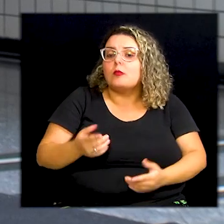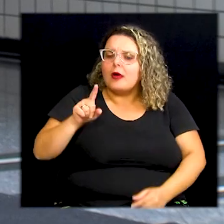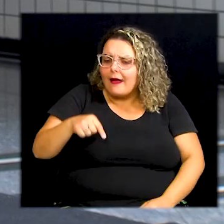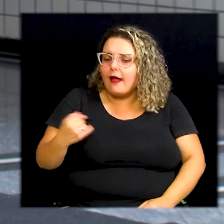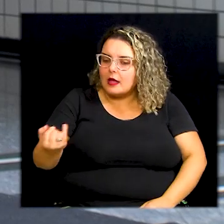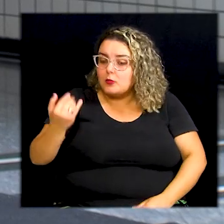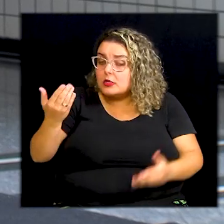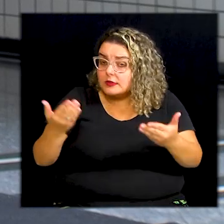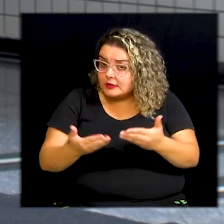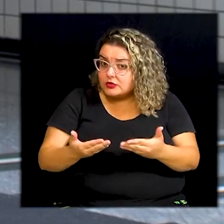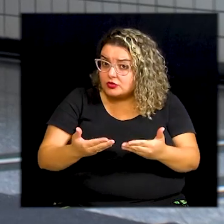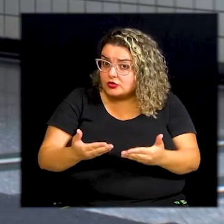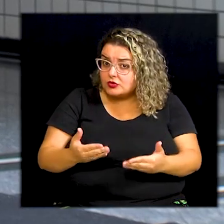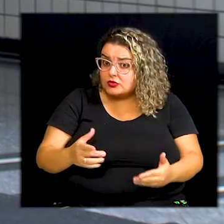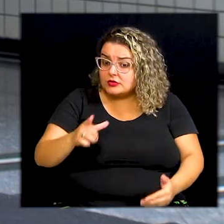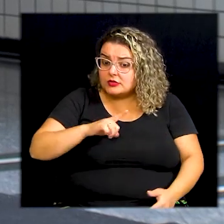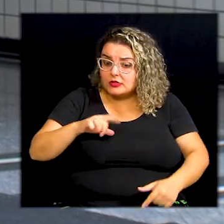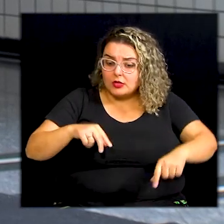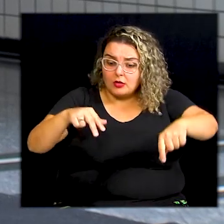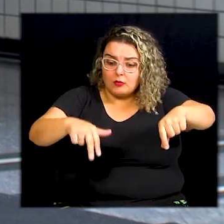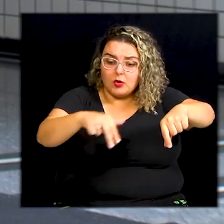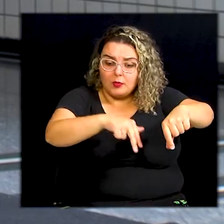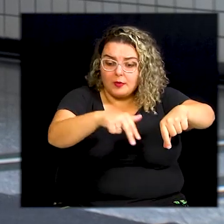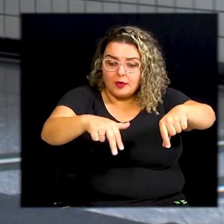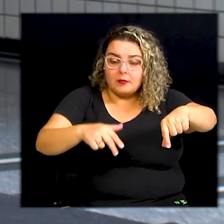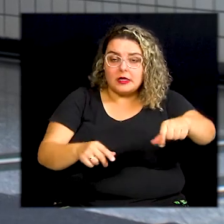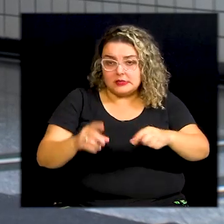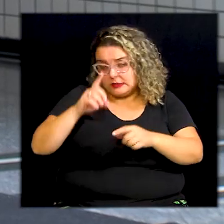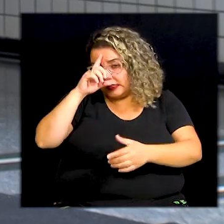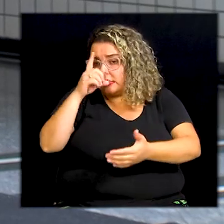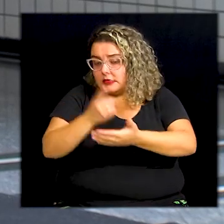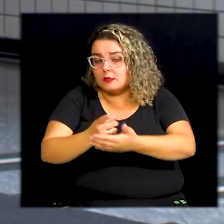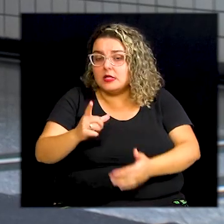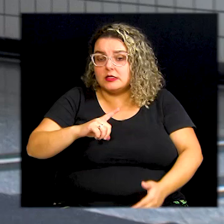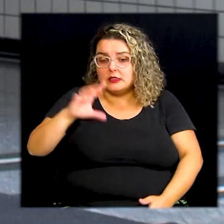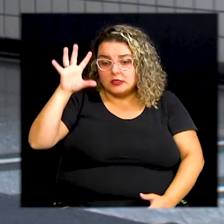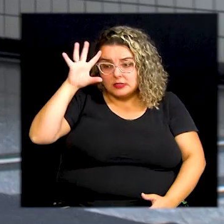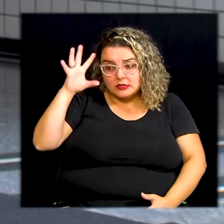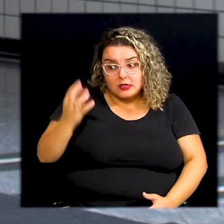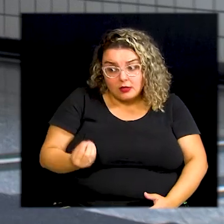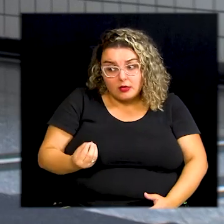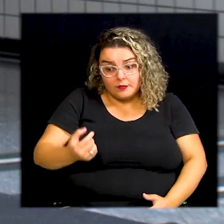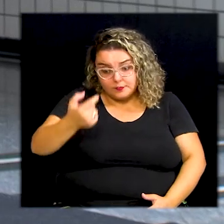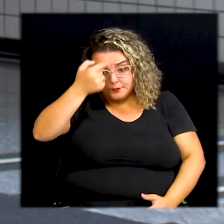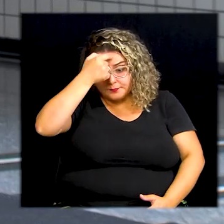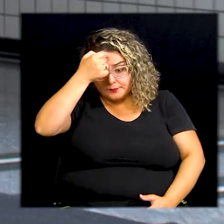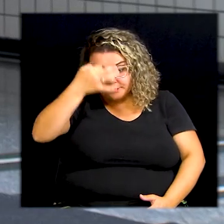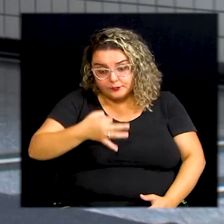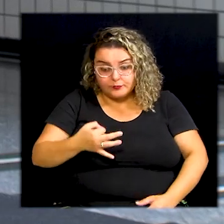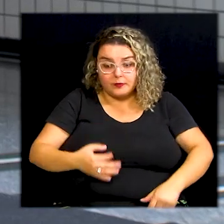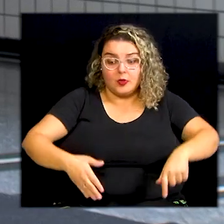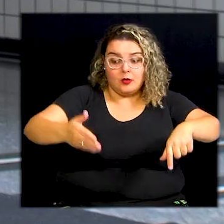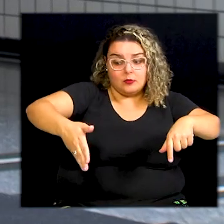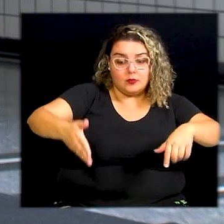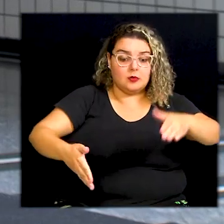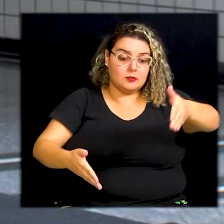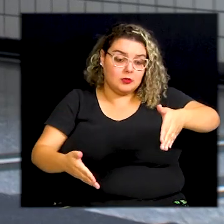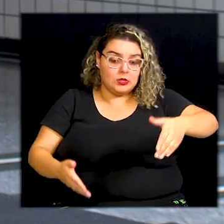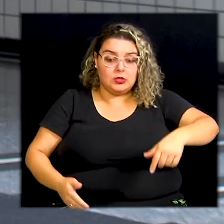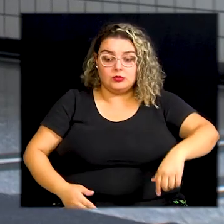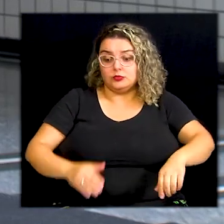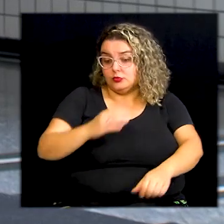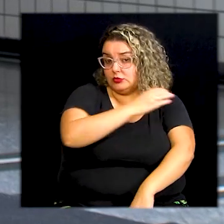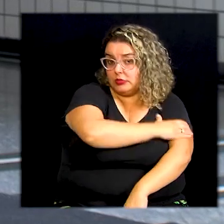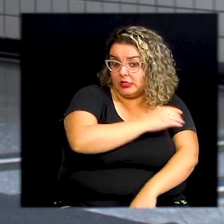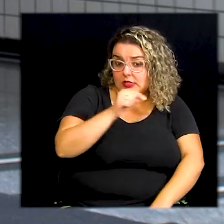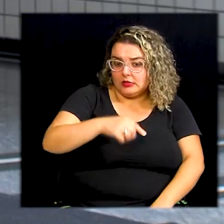você é importante hoje que você tenha uma posição mais definida, mas ter essa consciência de, pô, o lateral precisa fazer isso, pô, o zagueiro é assim.